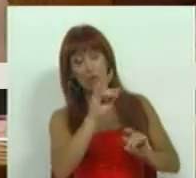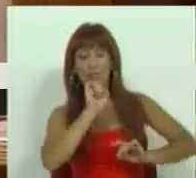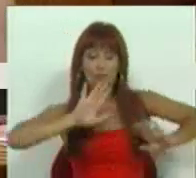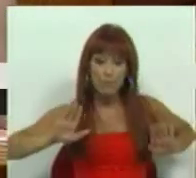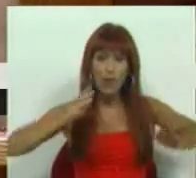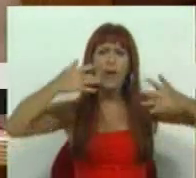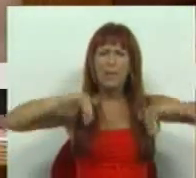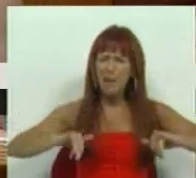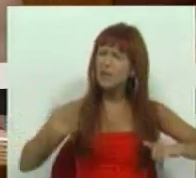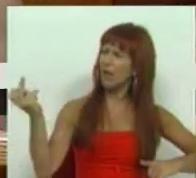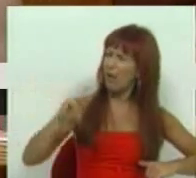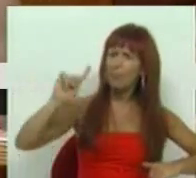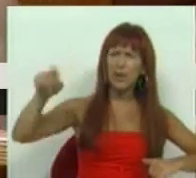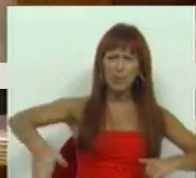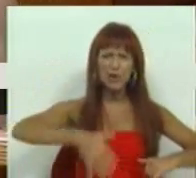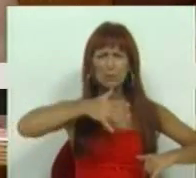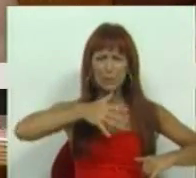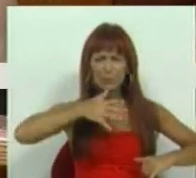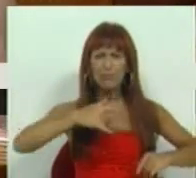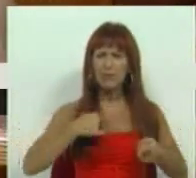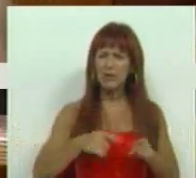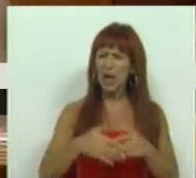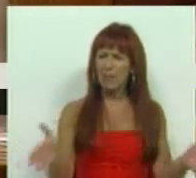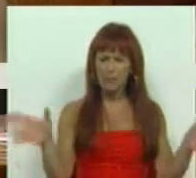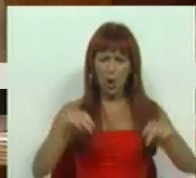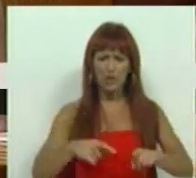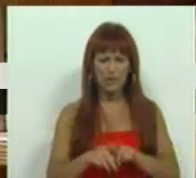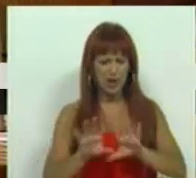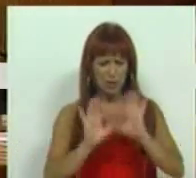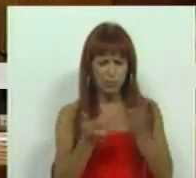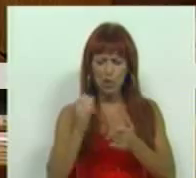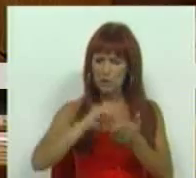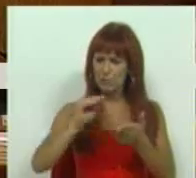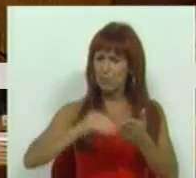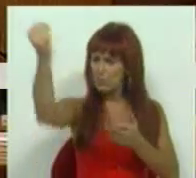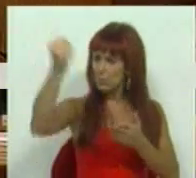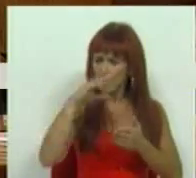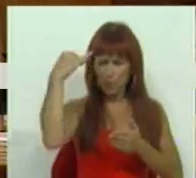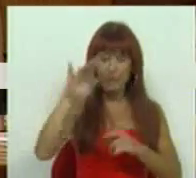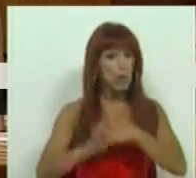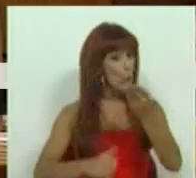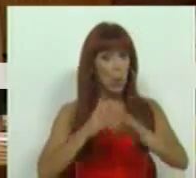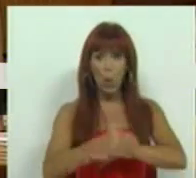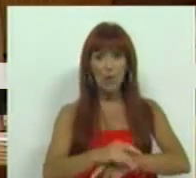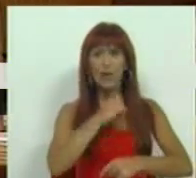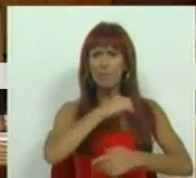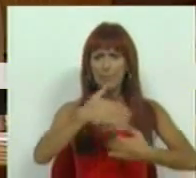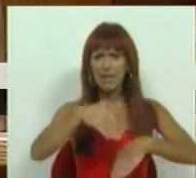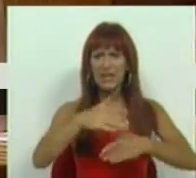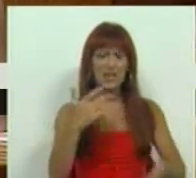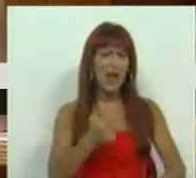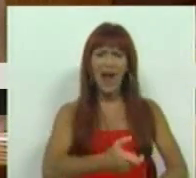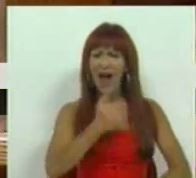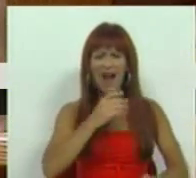Educação. Mas eis que, depois destas declarações, abriram novas bolsas de recrutamento de professores que continuaram a permitir